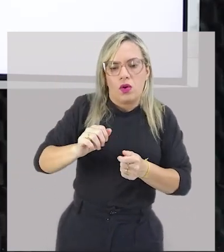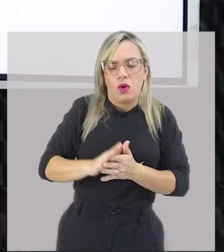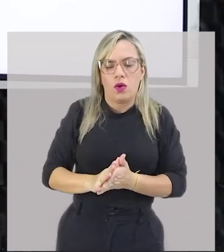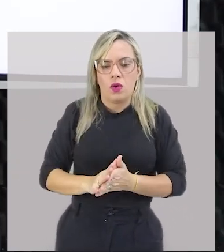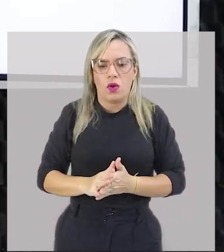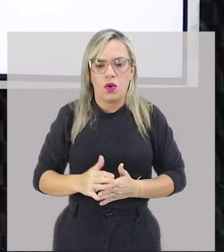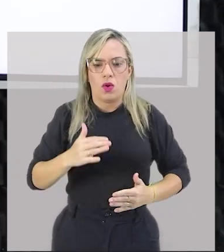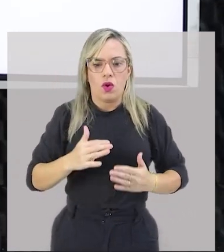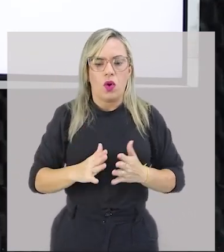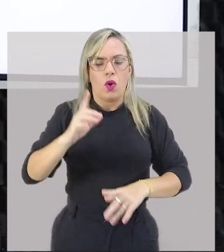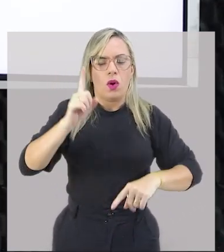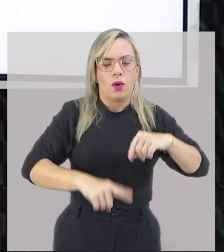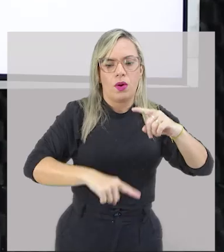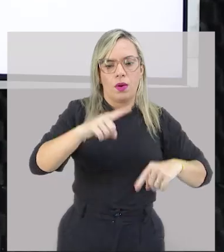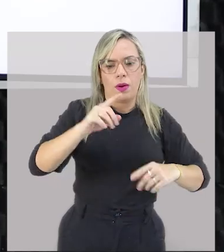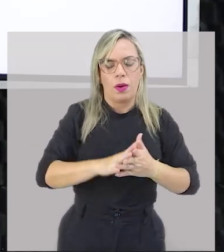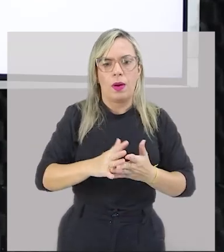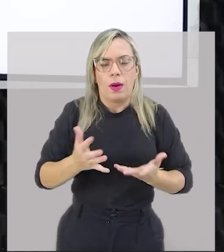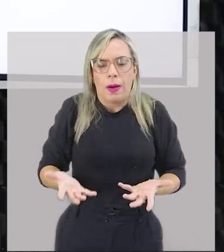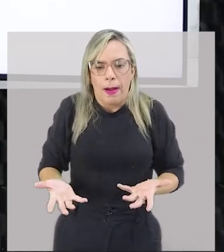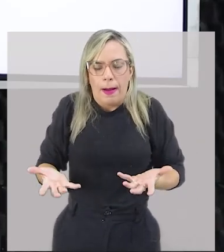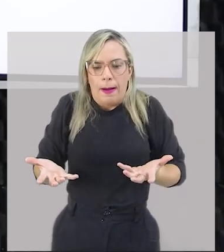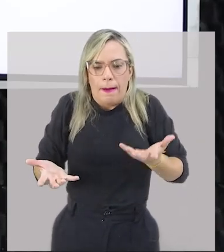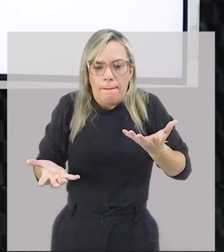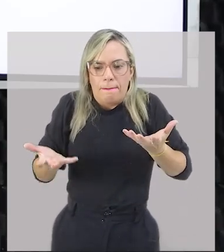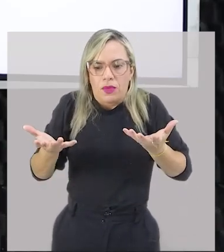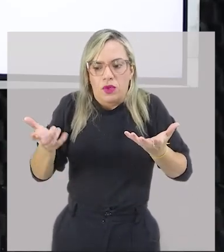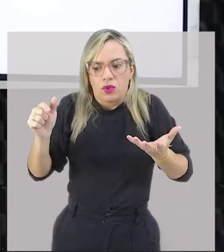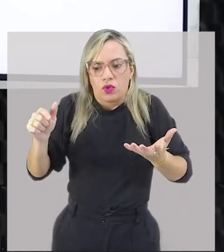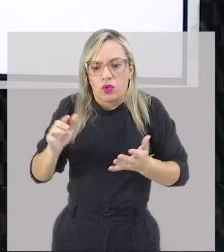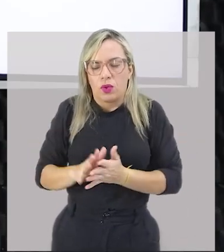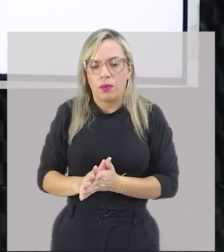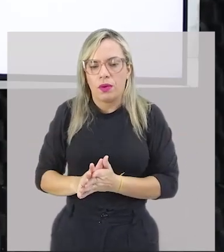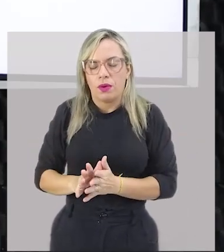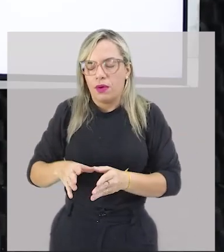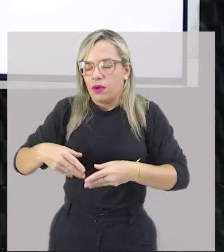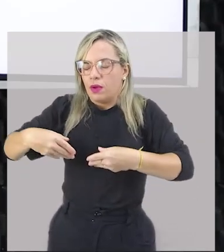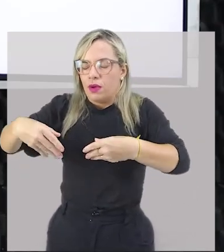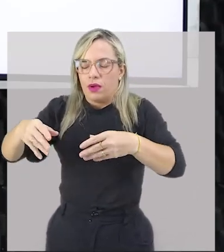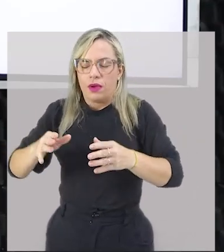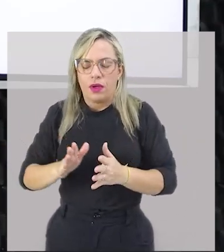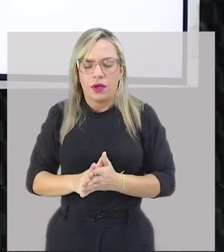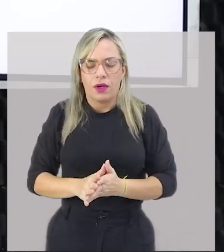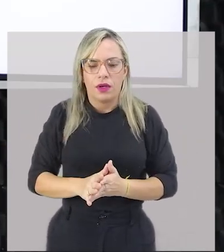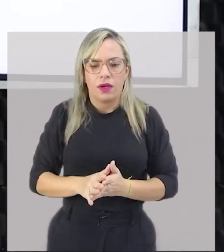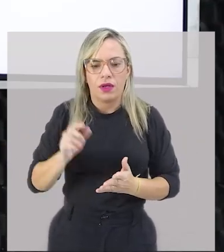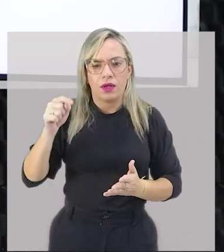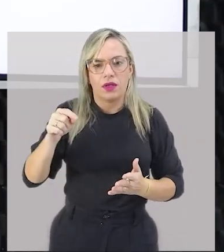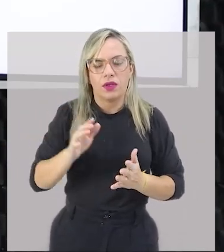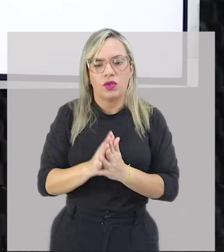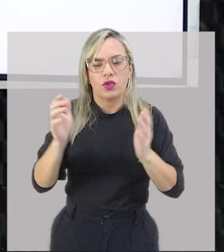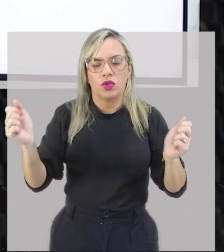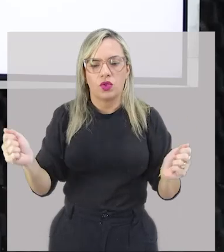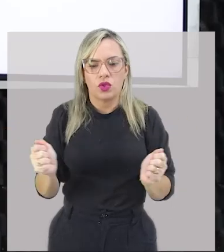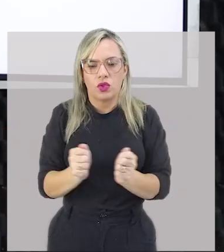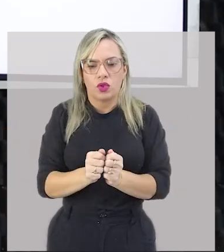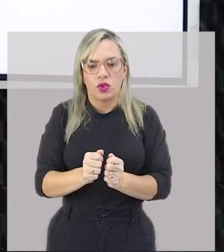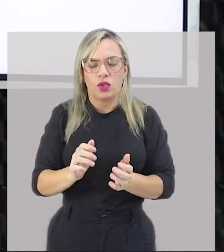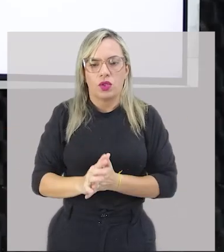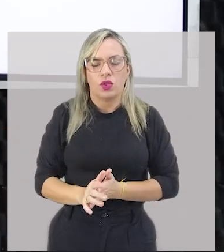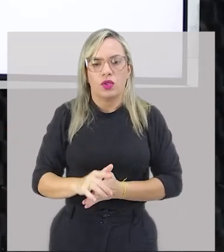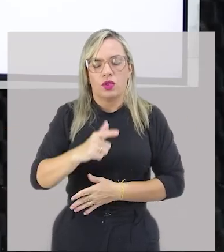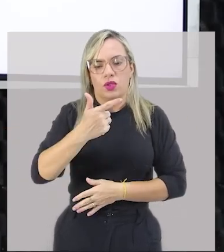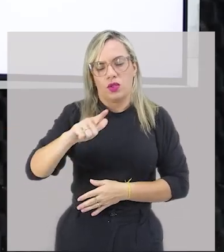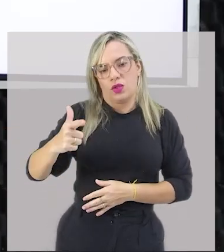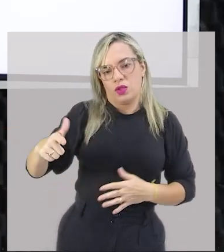pesado e um super leve caíssem juntos, se não tivesse a resistência do ar. Essa história,